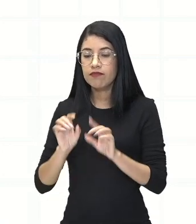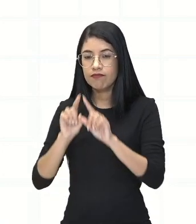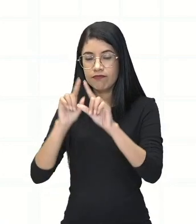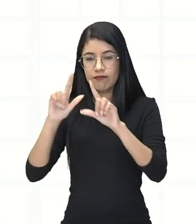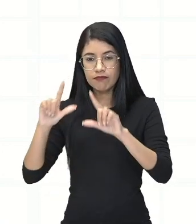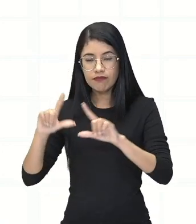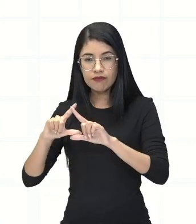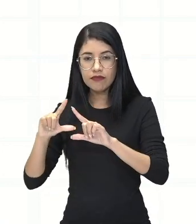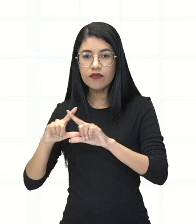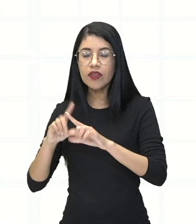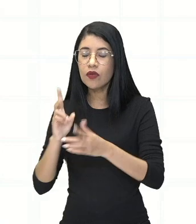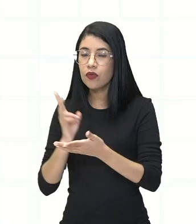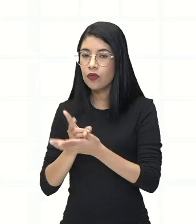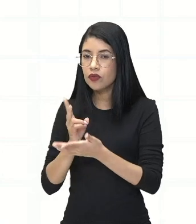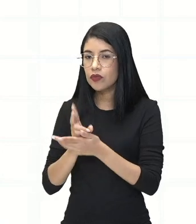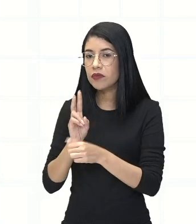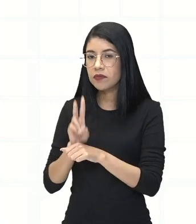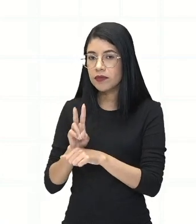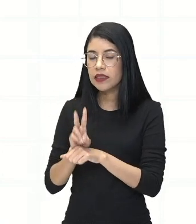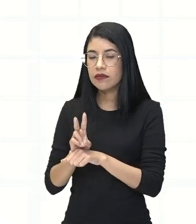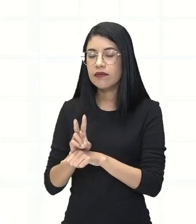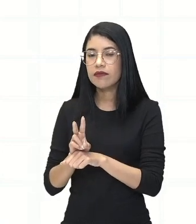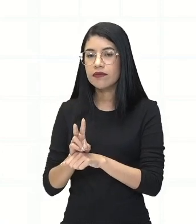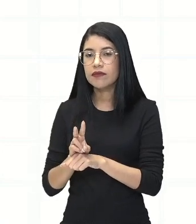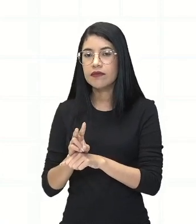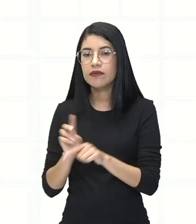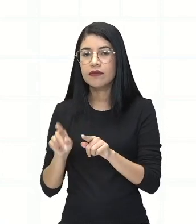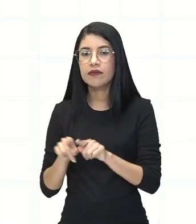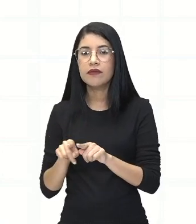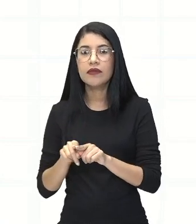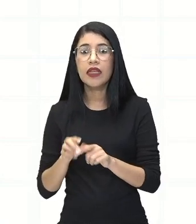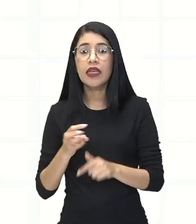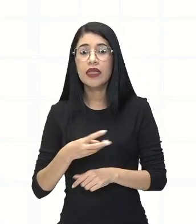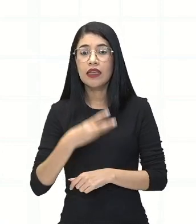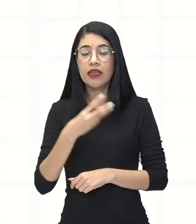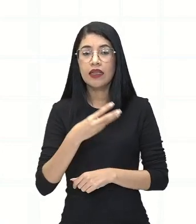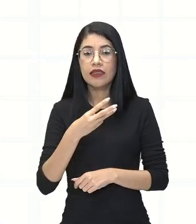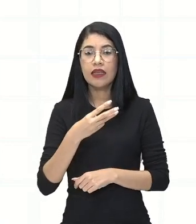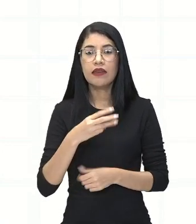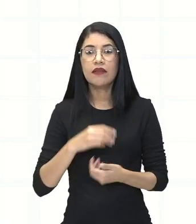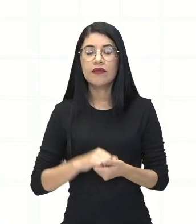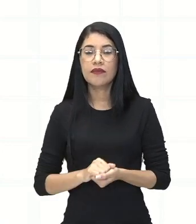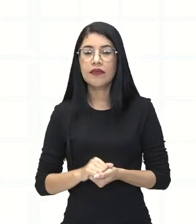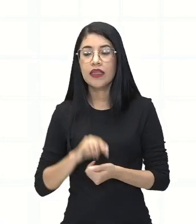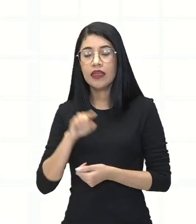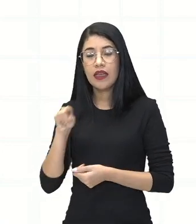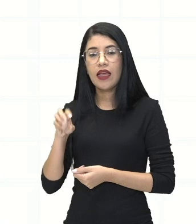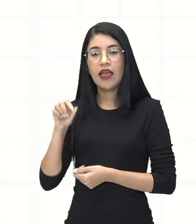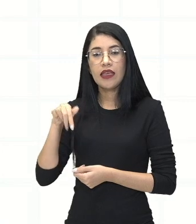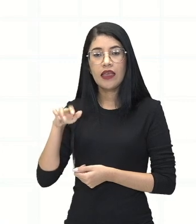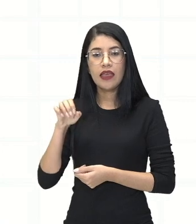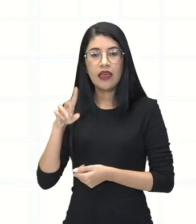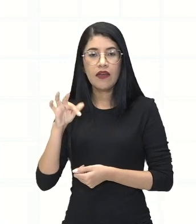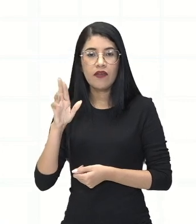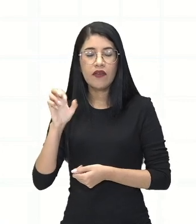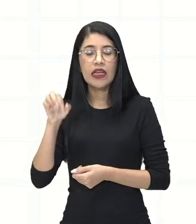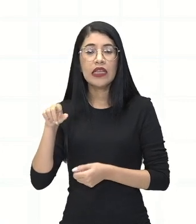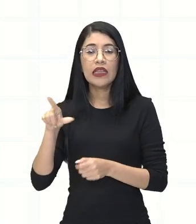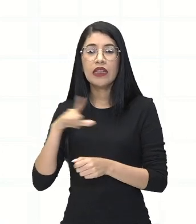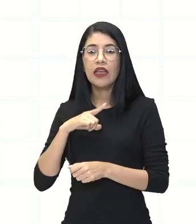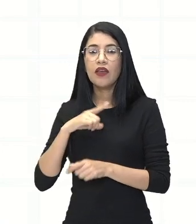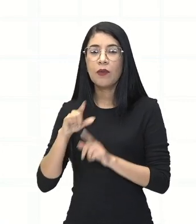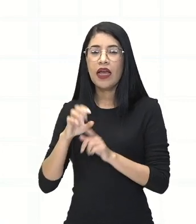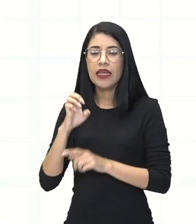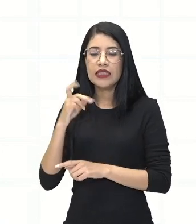que estão também intactas. Aí nós temos a terceira, essa Quefren, tá? Ela tem uma esfinge próxima